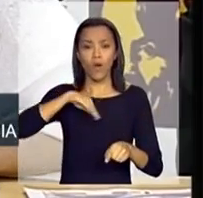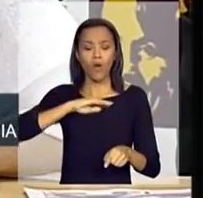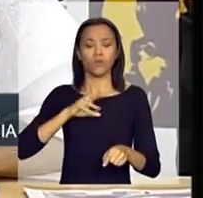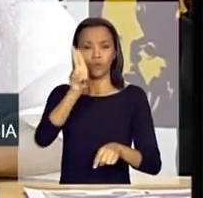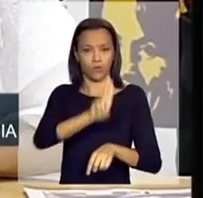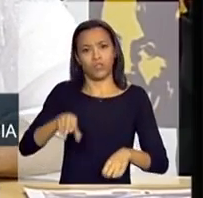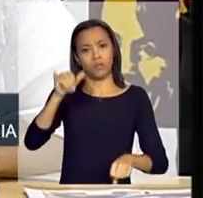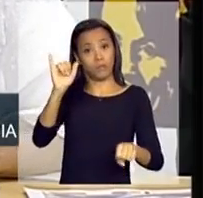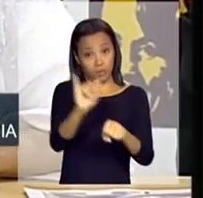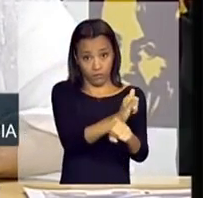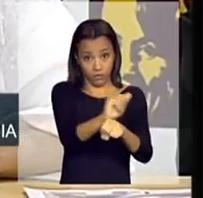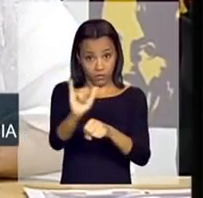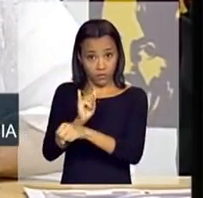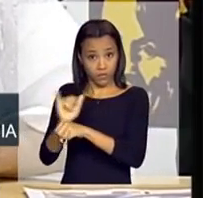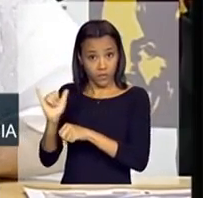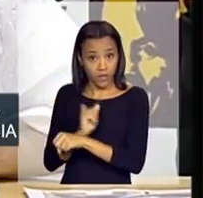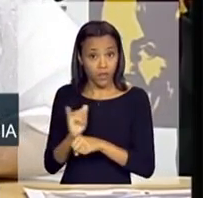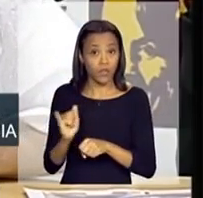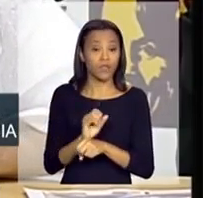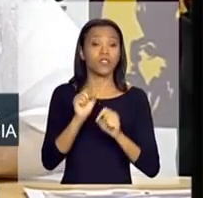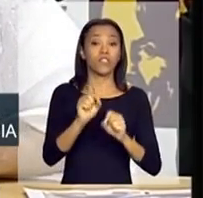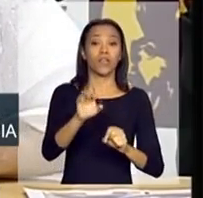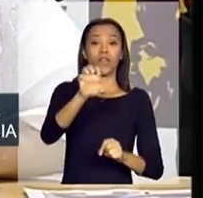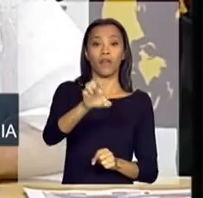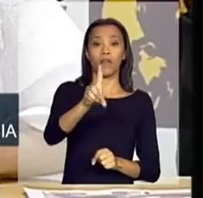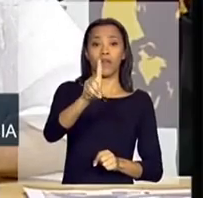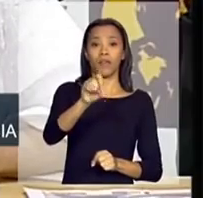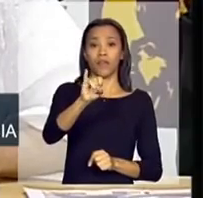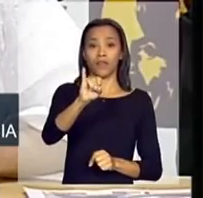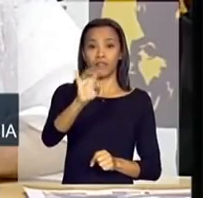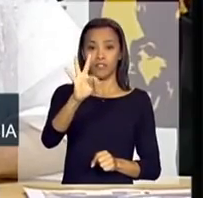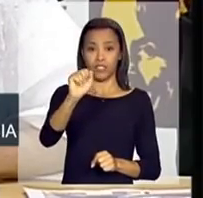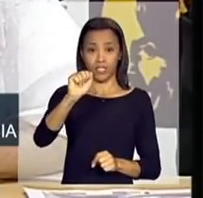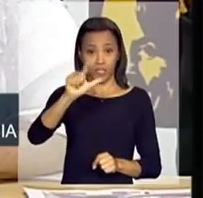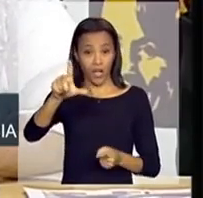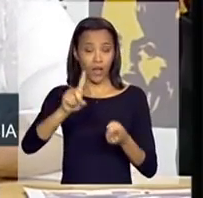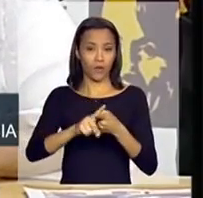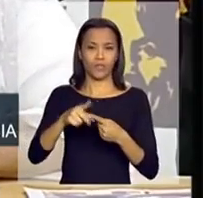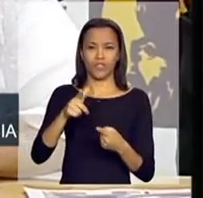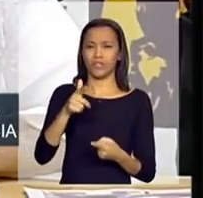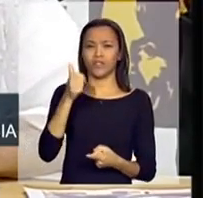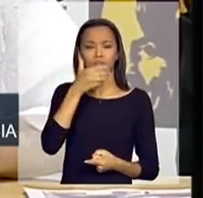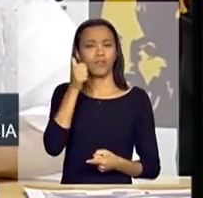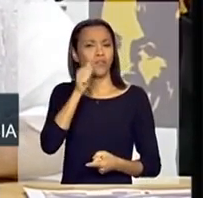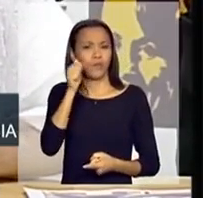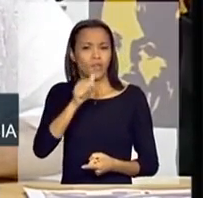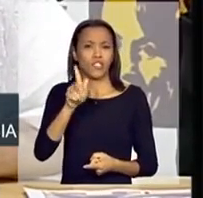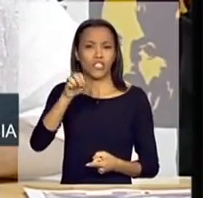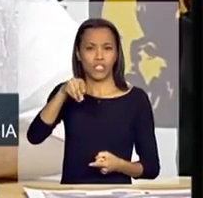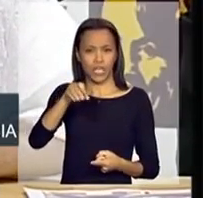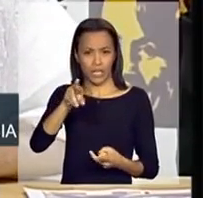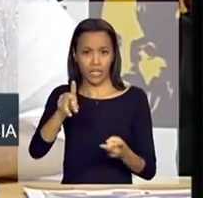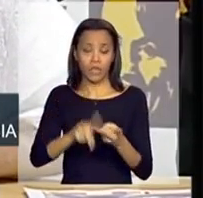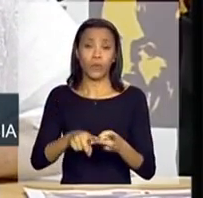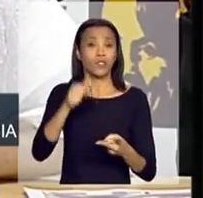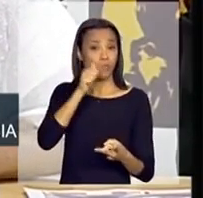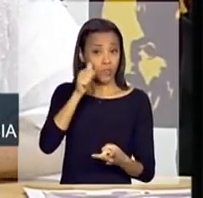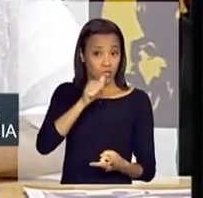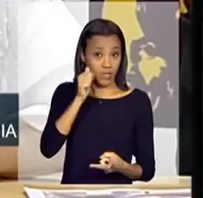instrumentos dos editais de gênero e ciência, de meninas e jovens na